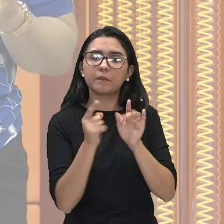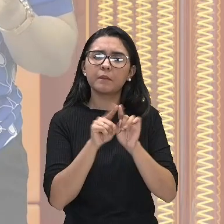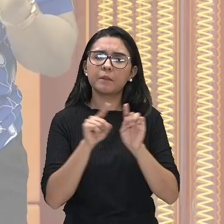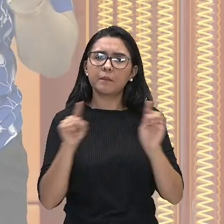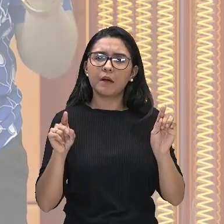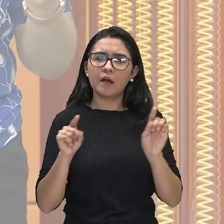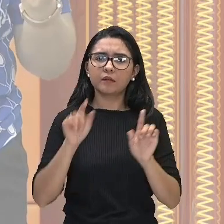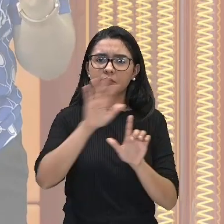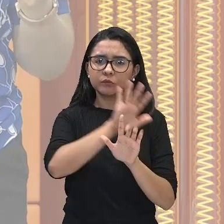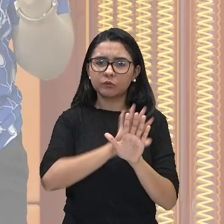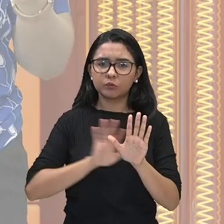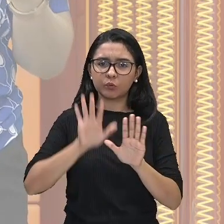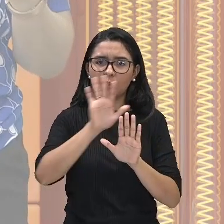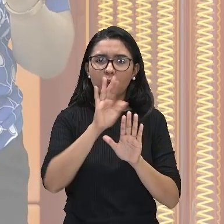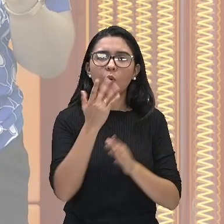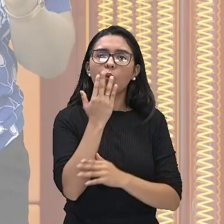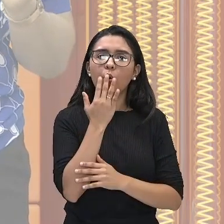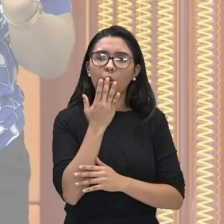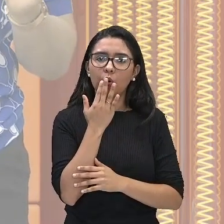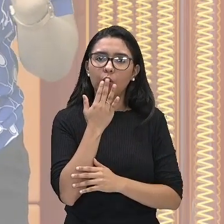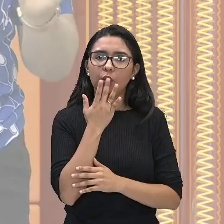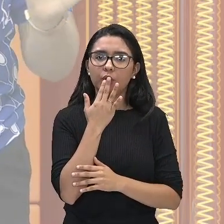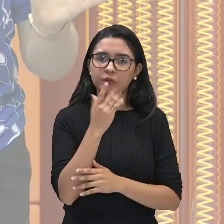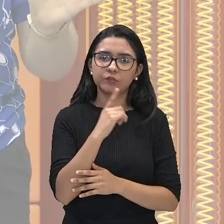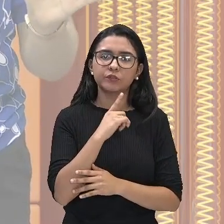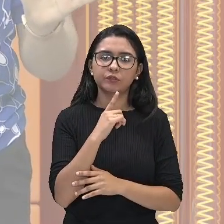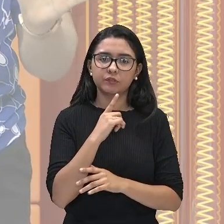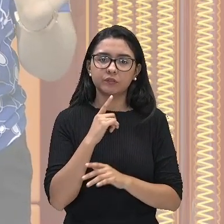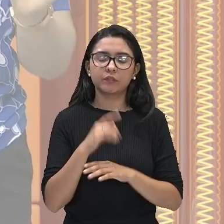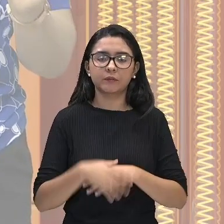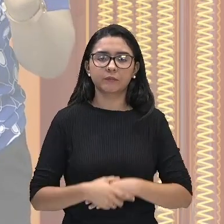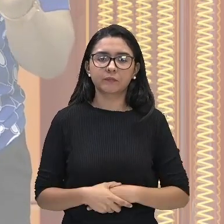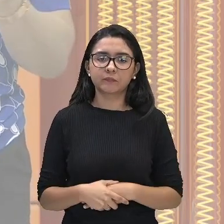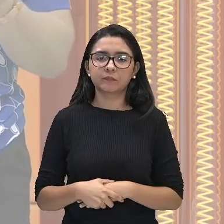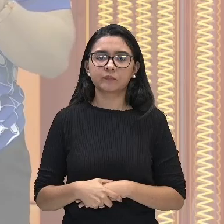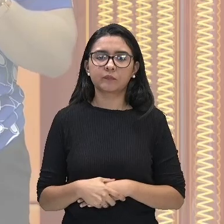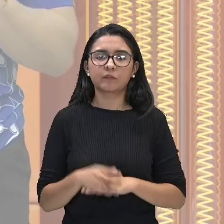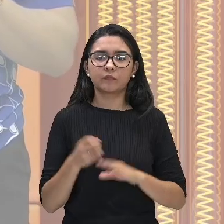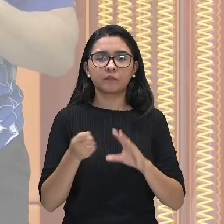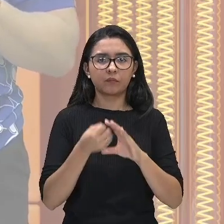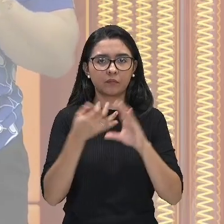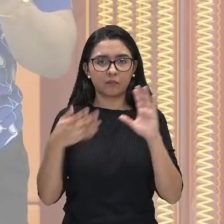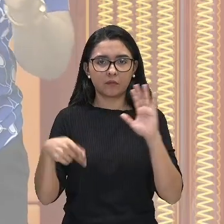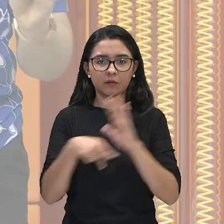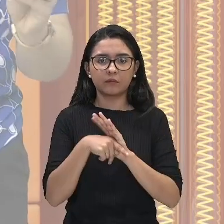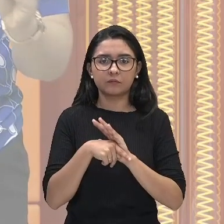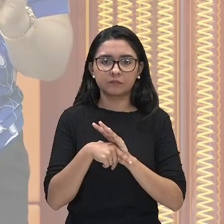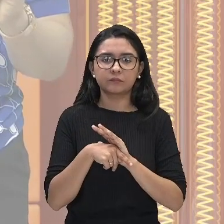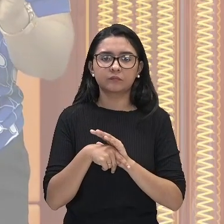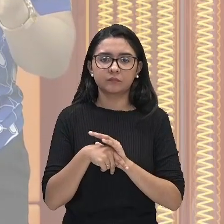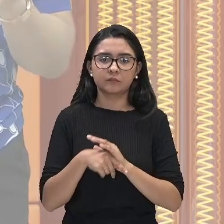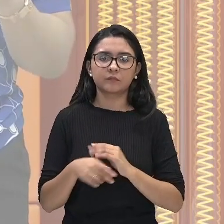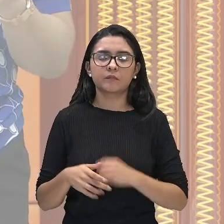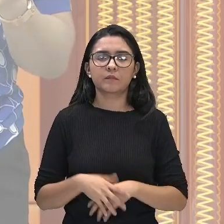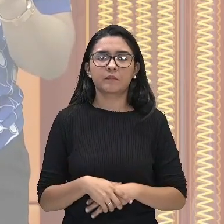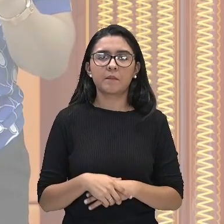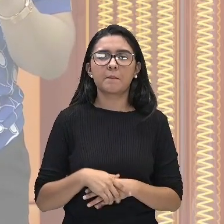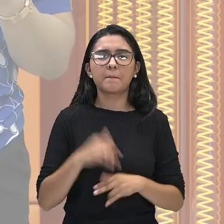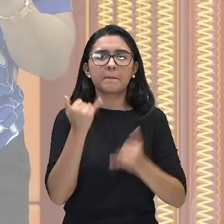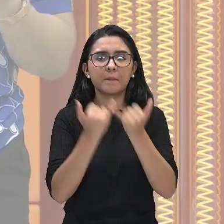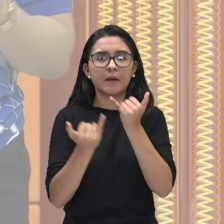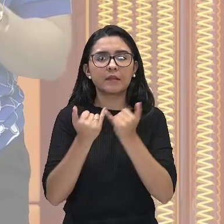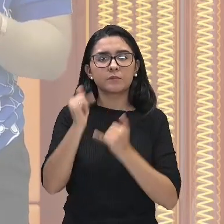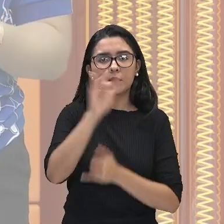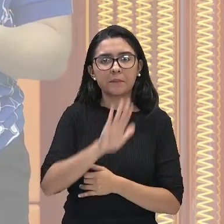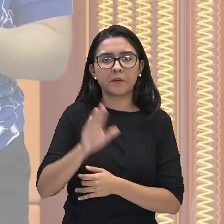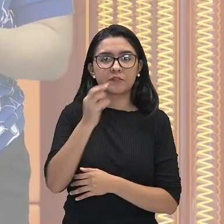e de cores vai fazer com que haja ali uma certa profundidade, como se fosse ali uma imagem em 3D. Então, observem aí